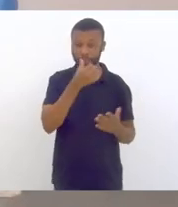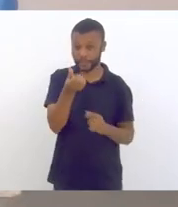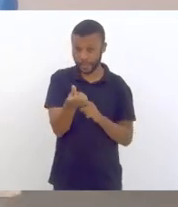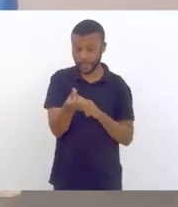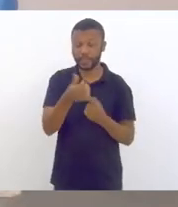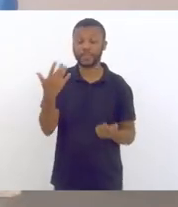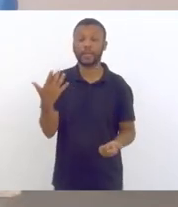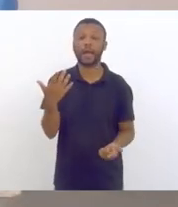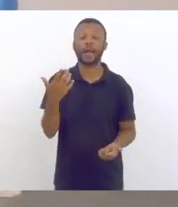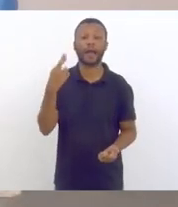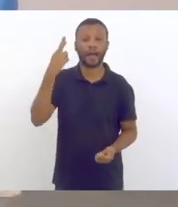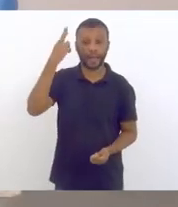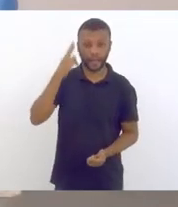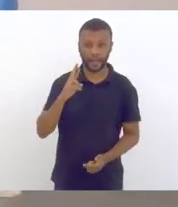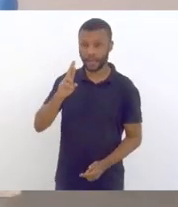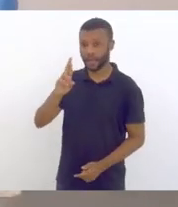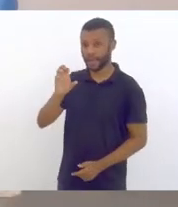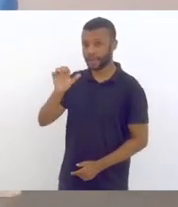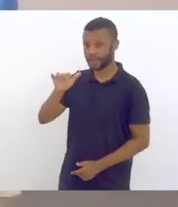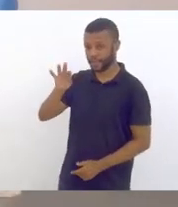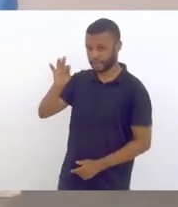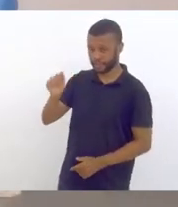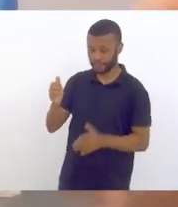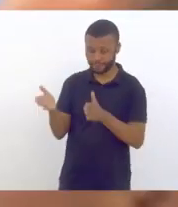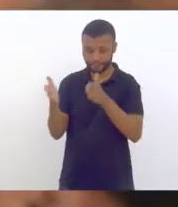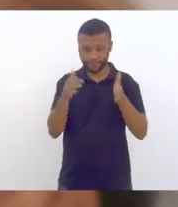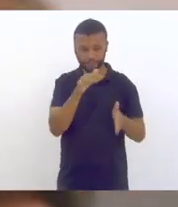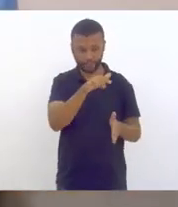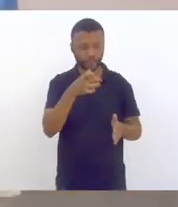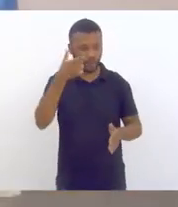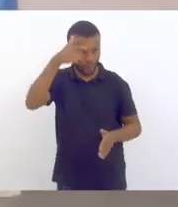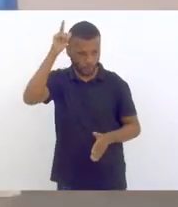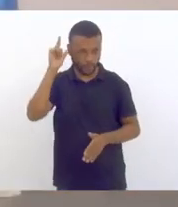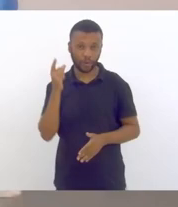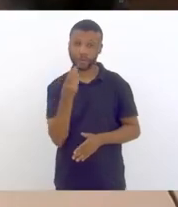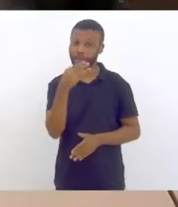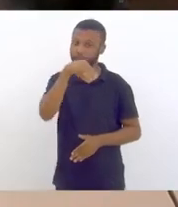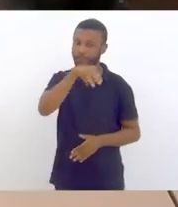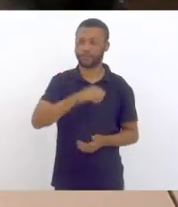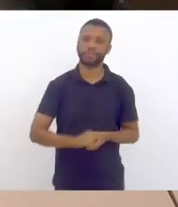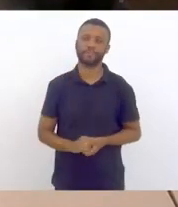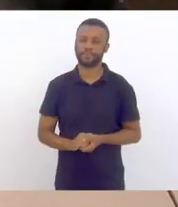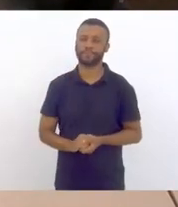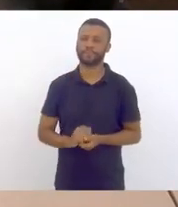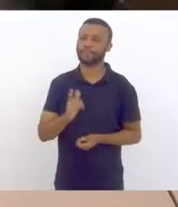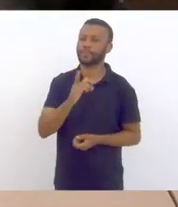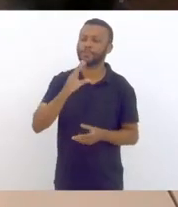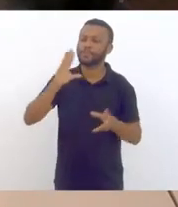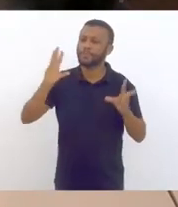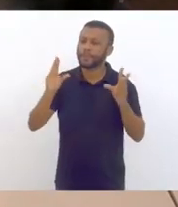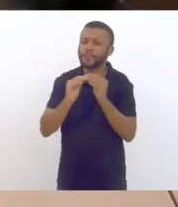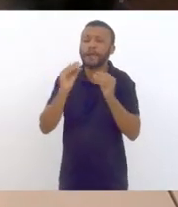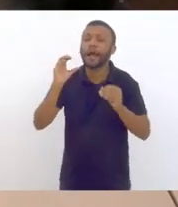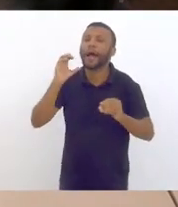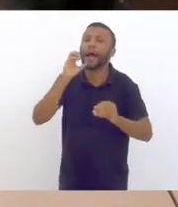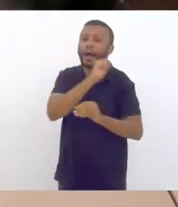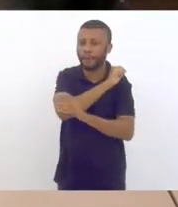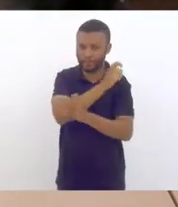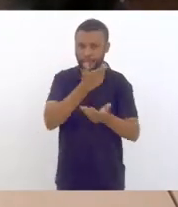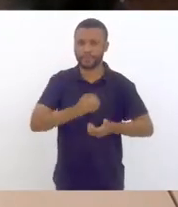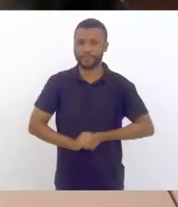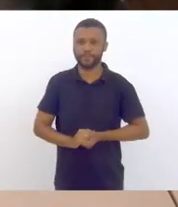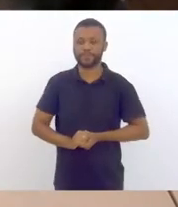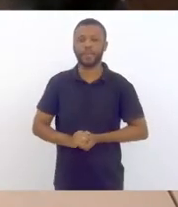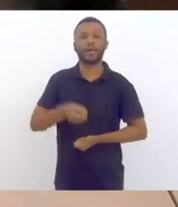2345 Ok Luiz Paulo por favor 3 minutos senhor presidente é uma rápida simples porque eu